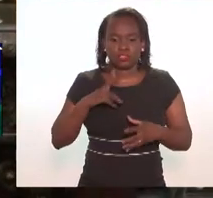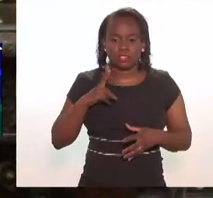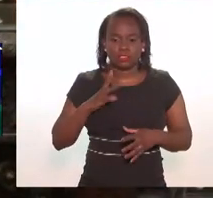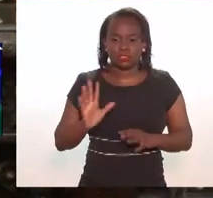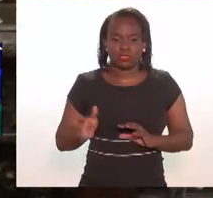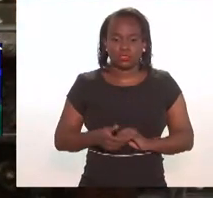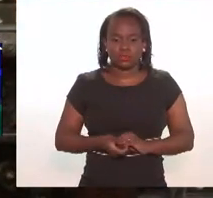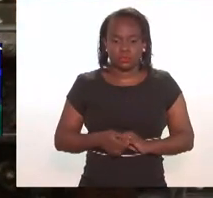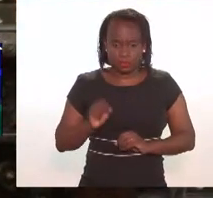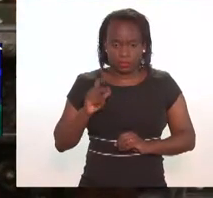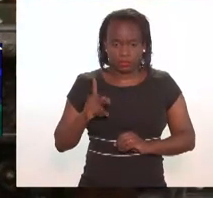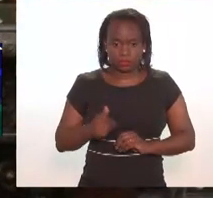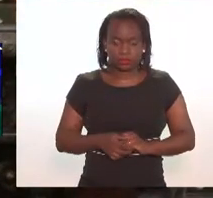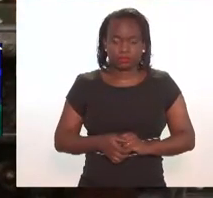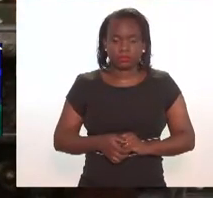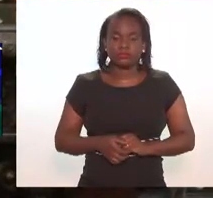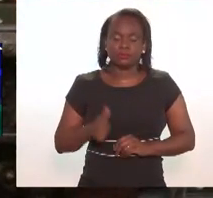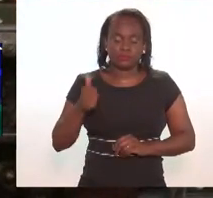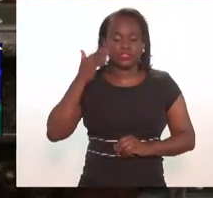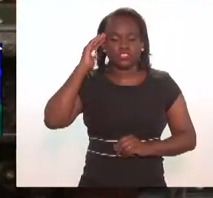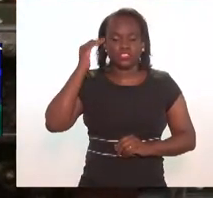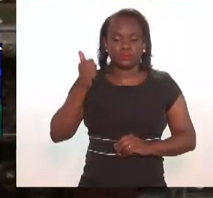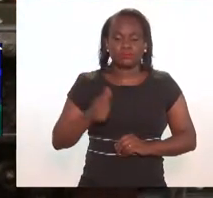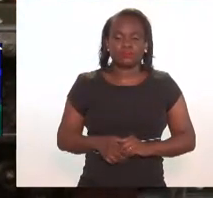Ok, Luiz? Entendi. Quero